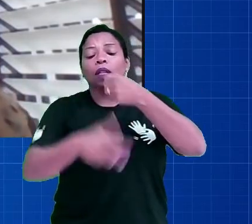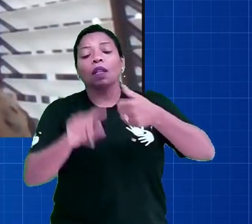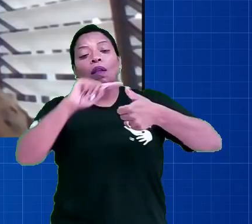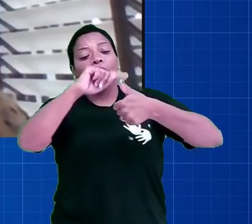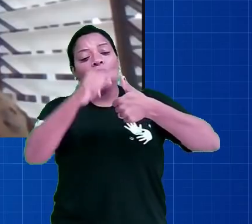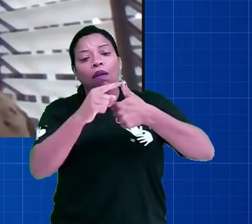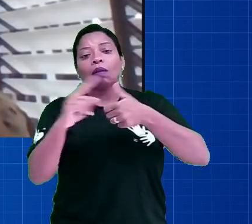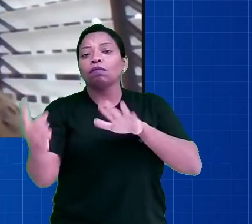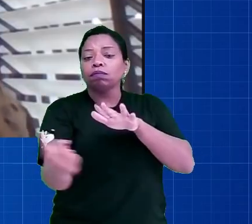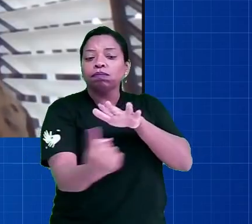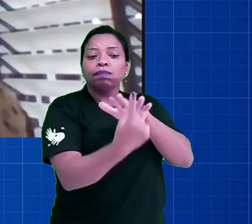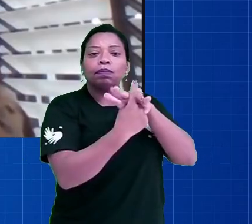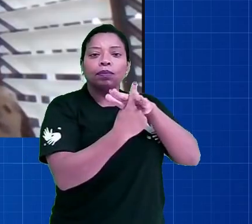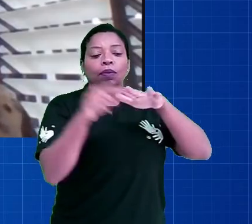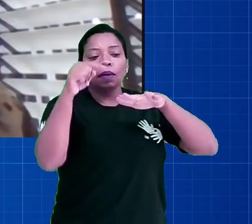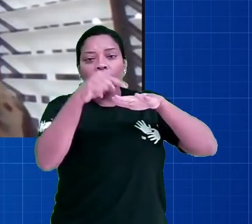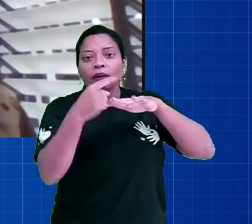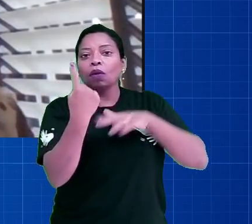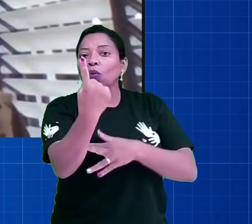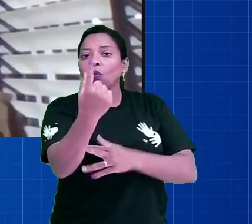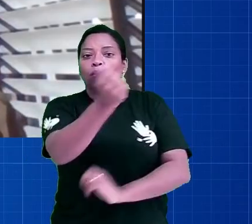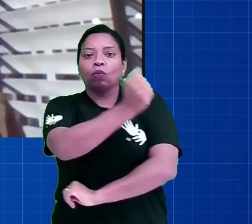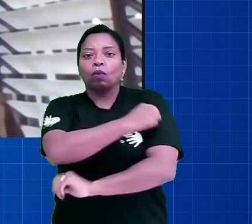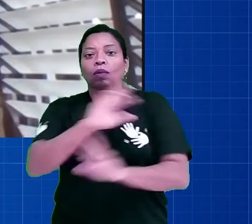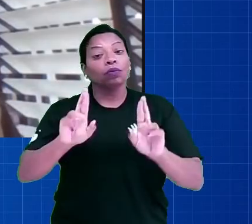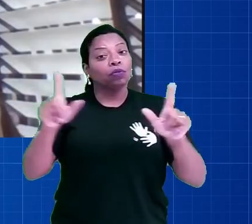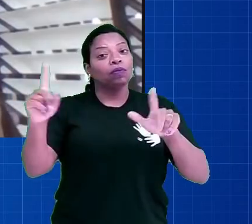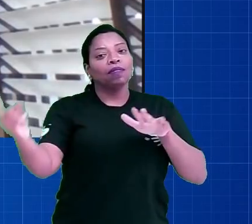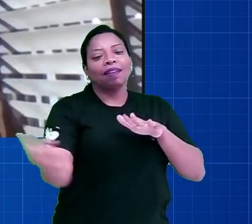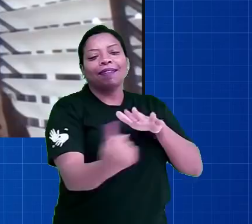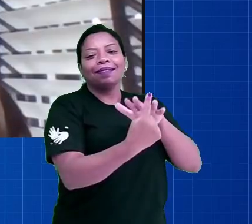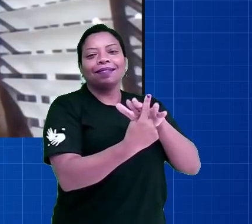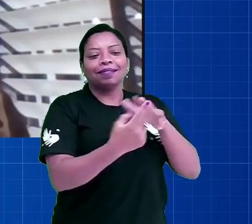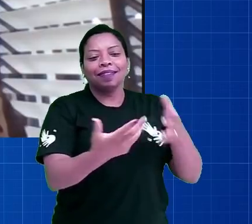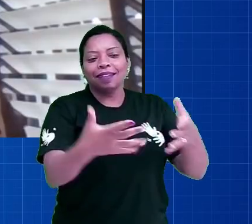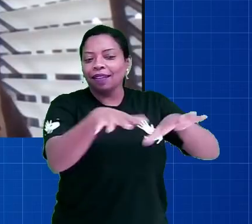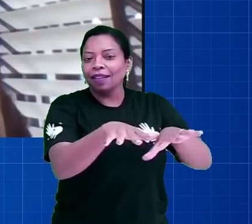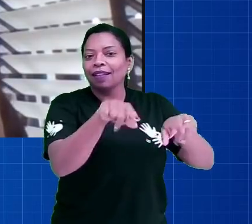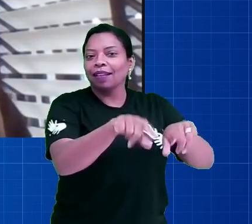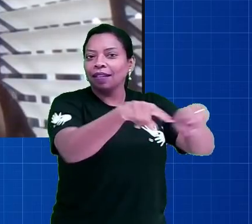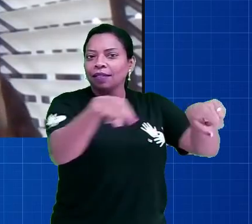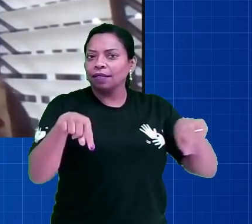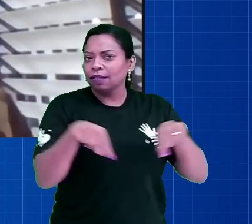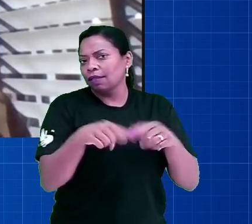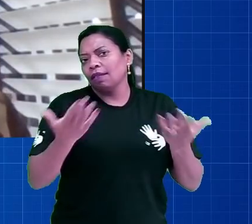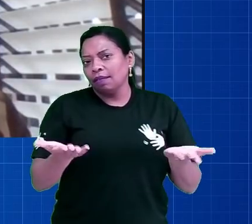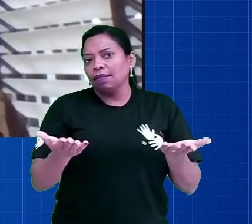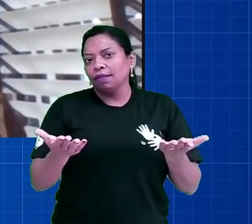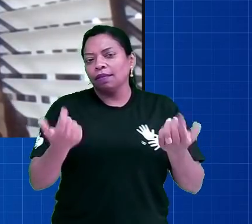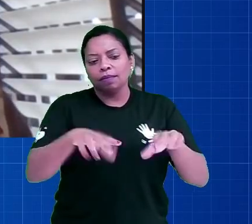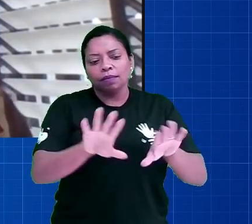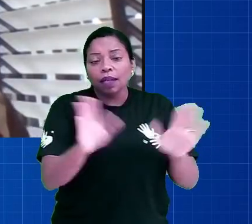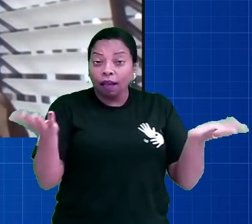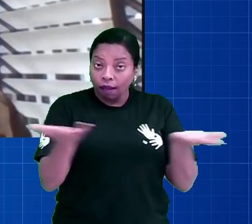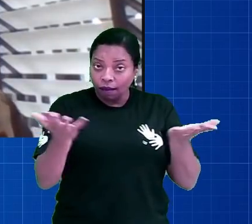integração educacional ainda. E é também uma forma de inserirmos o modelo social da